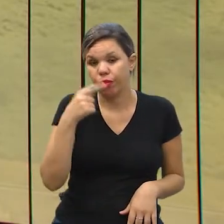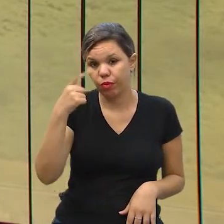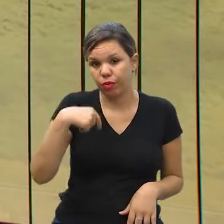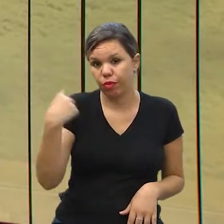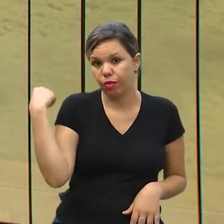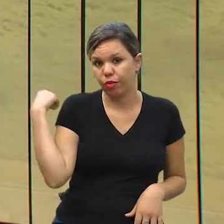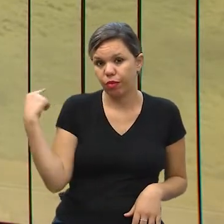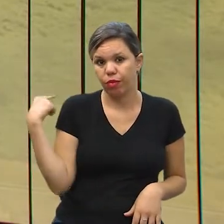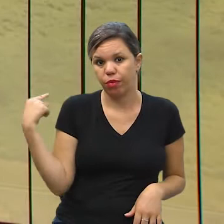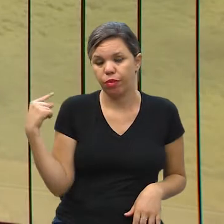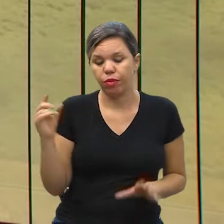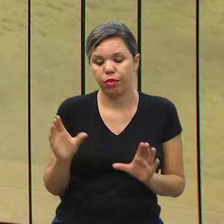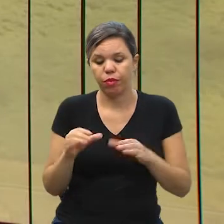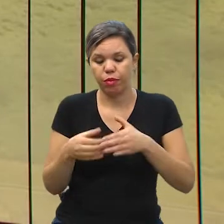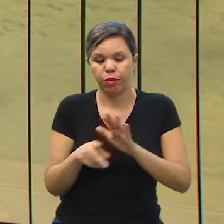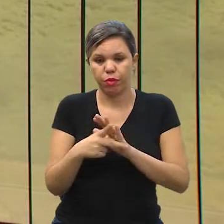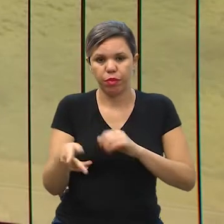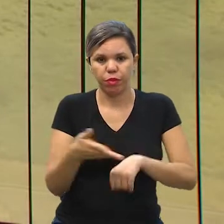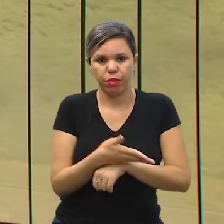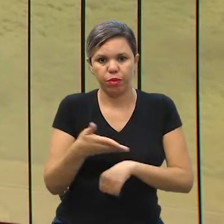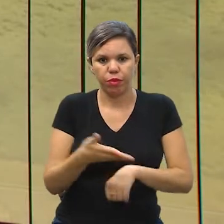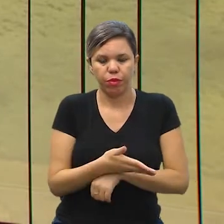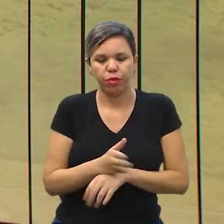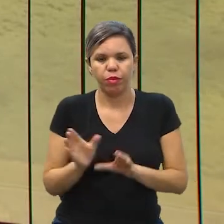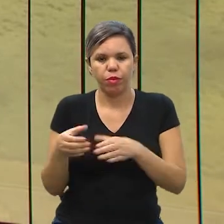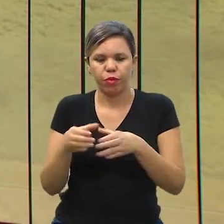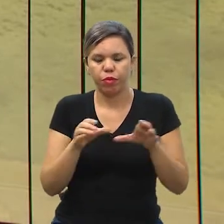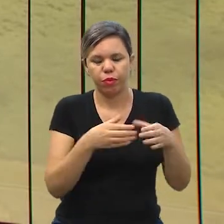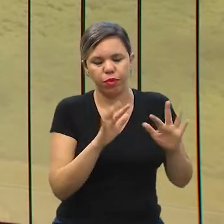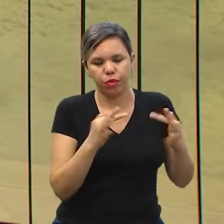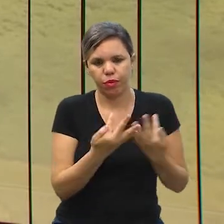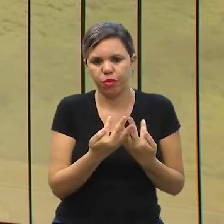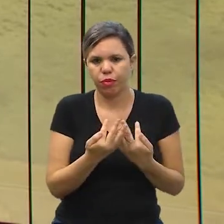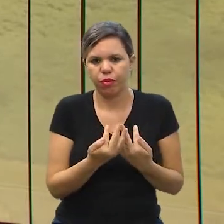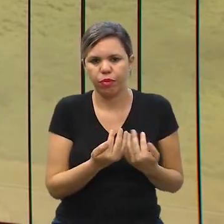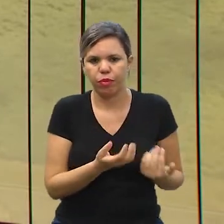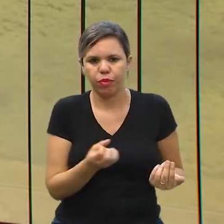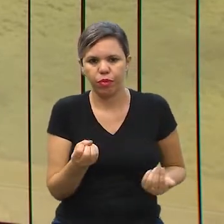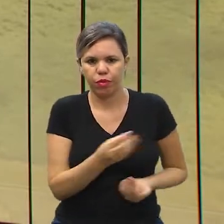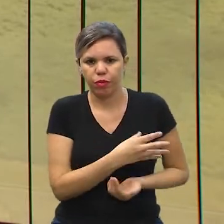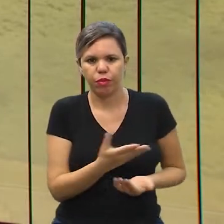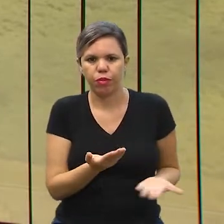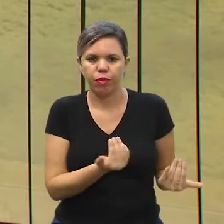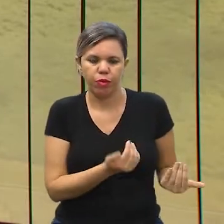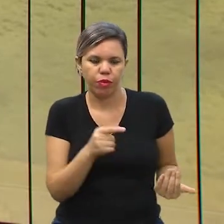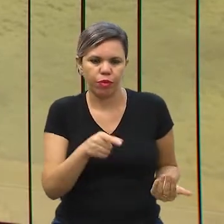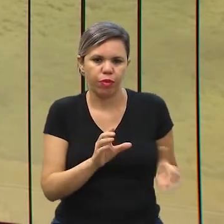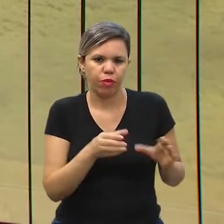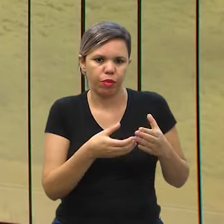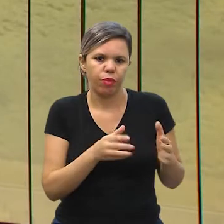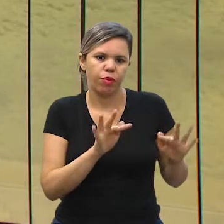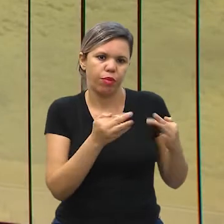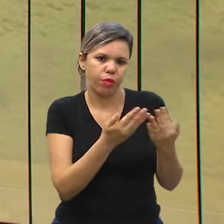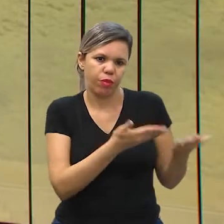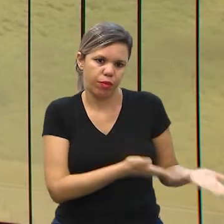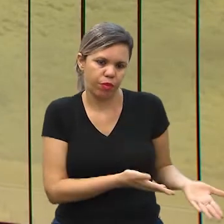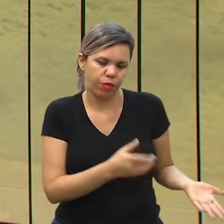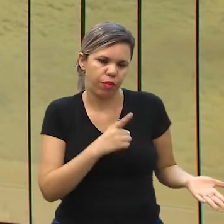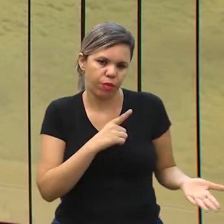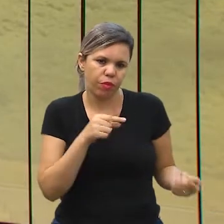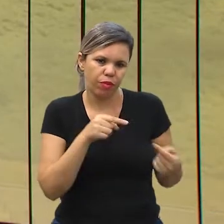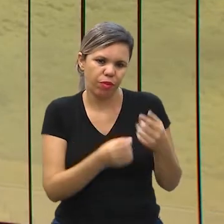dúvida eu era então daquele núcleo familiar de um dos núcleos familiares mais novo dessa desse núcleo familiar